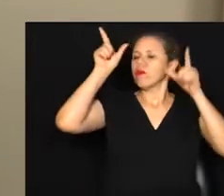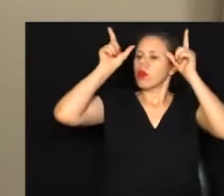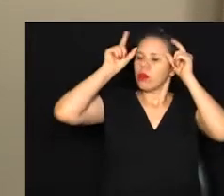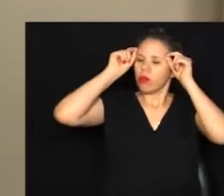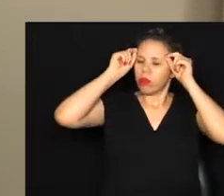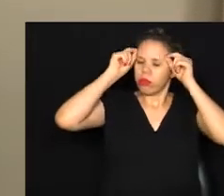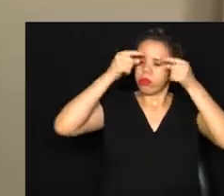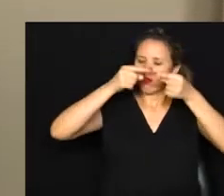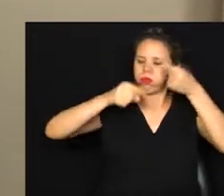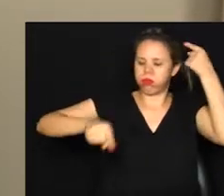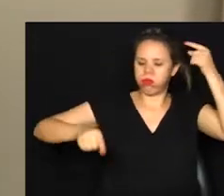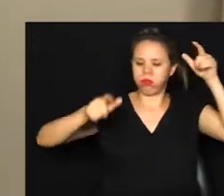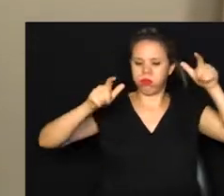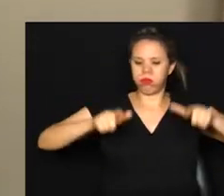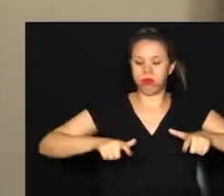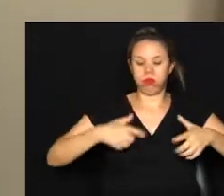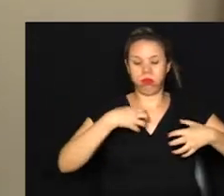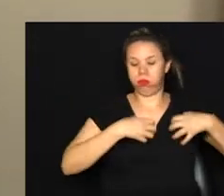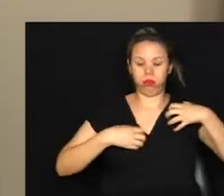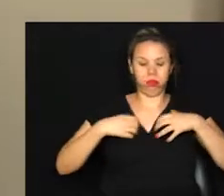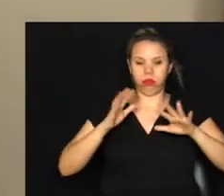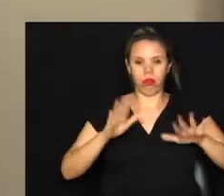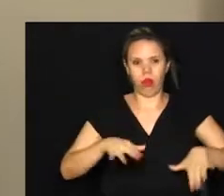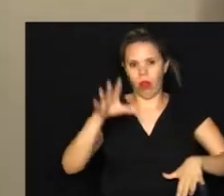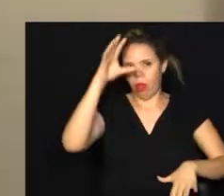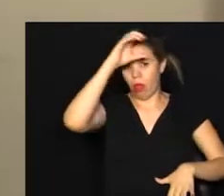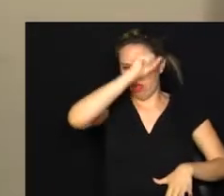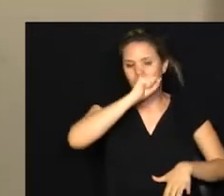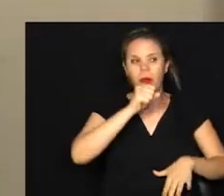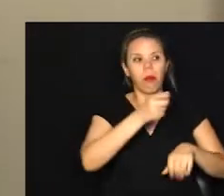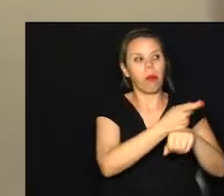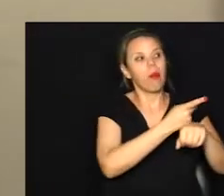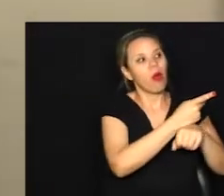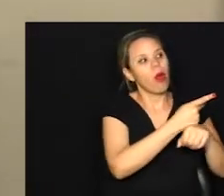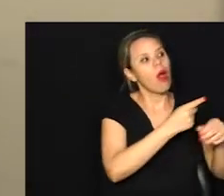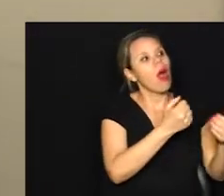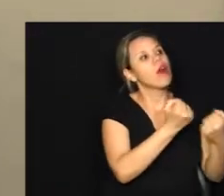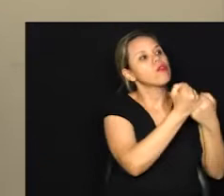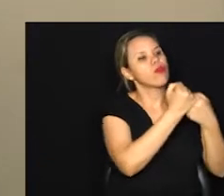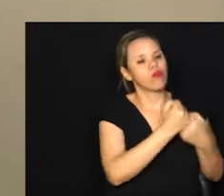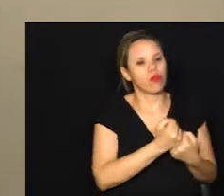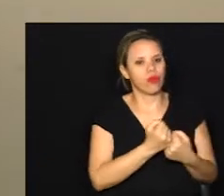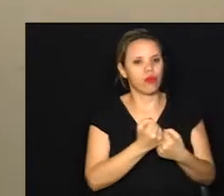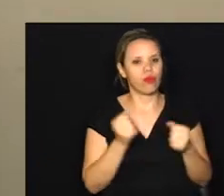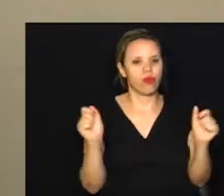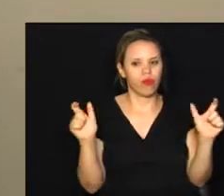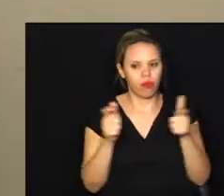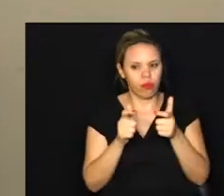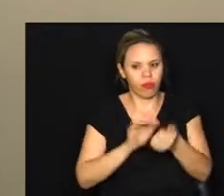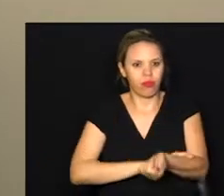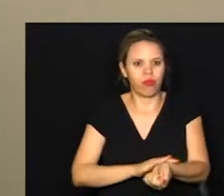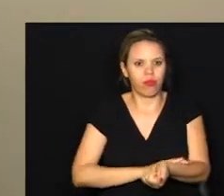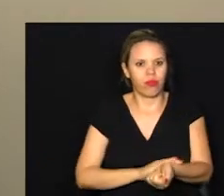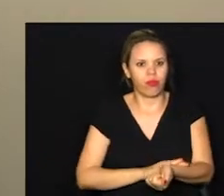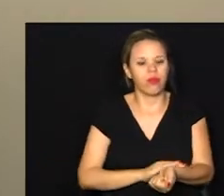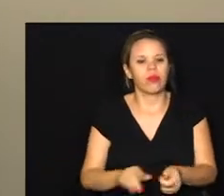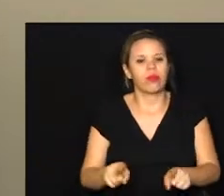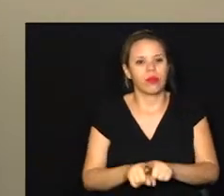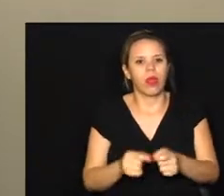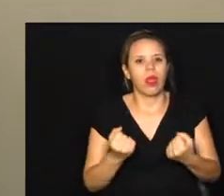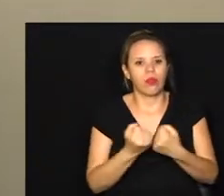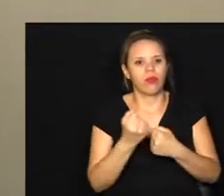respirar, relaxar, desconectar desse ambiente conturbado. Aprender a procurar ajuda para diminuir o